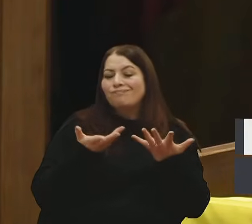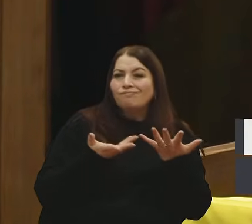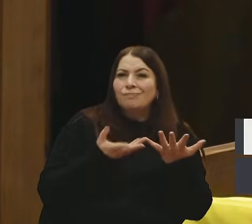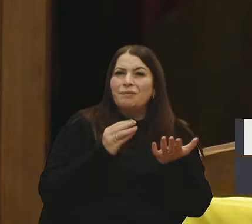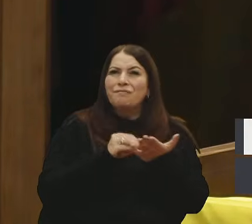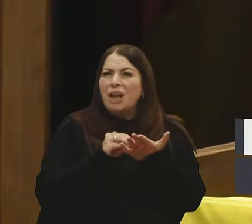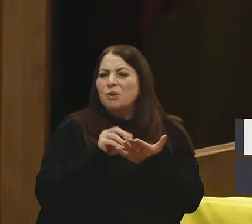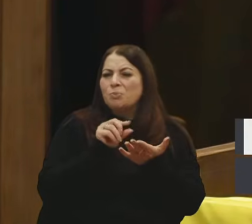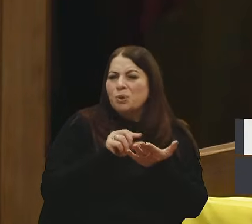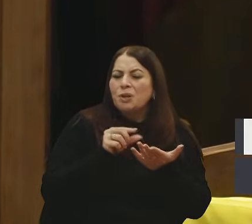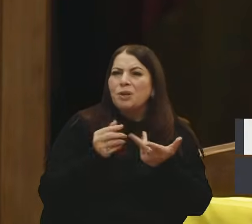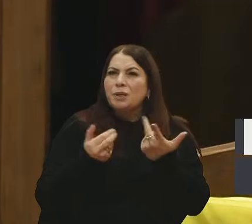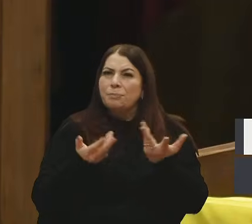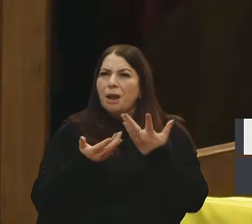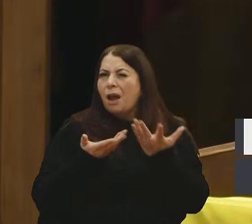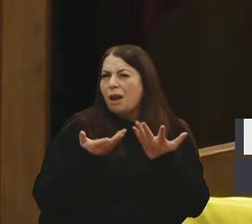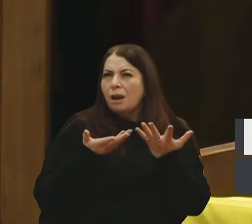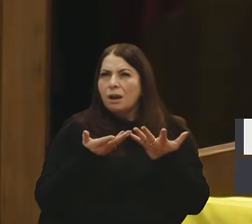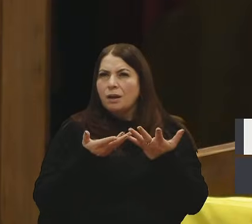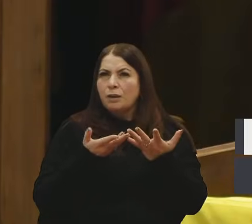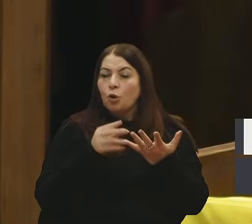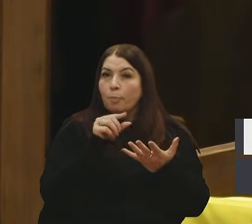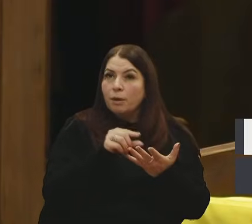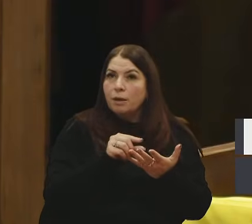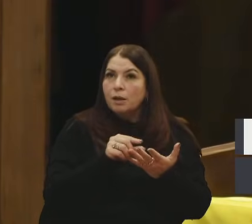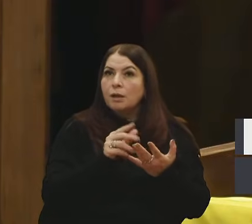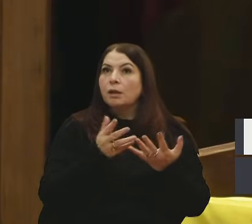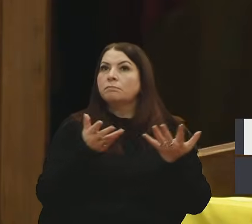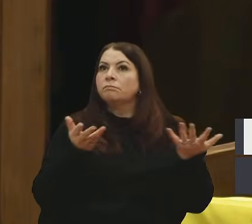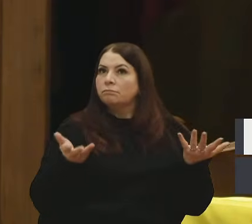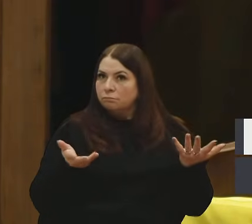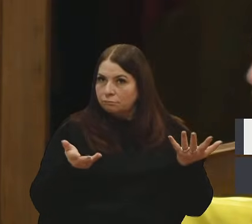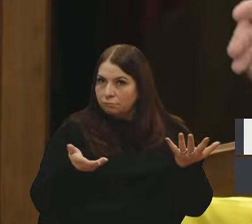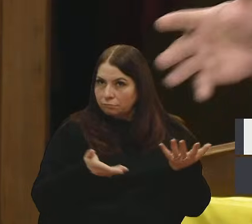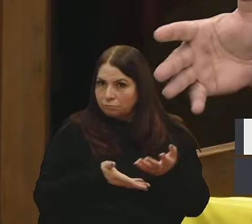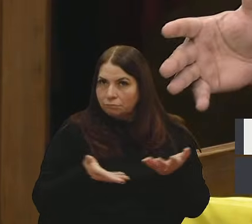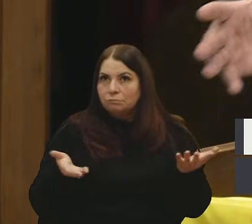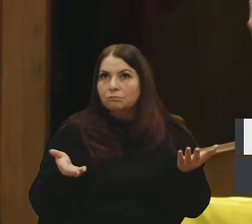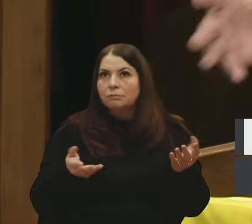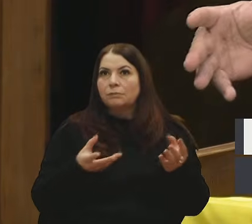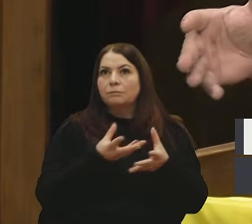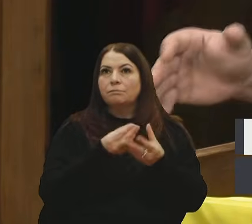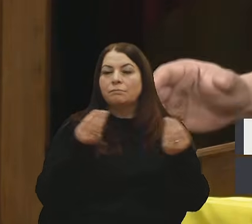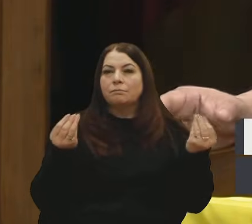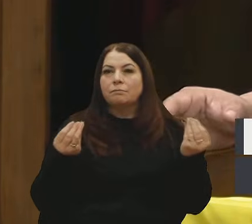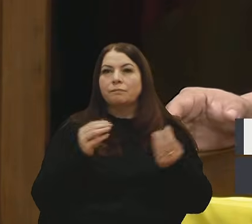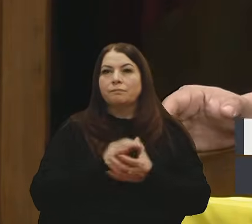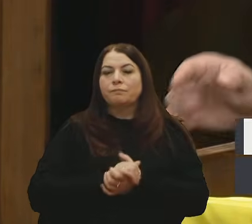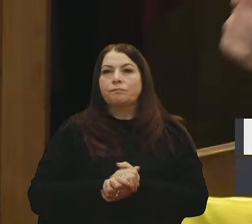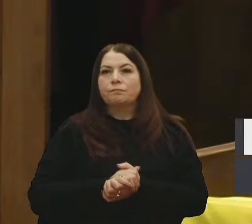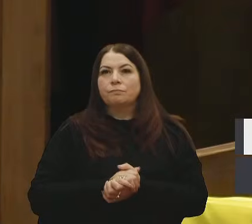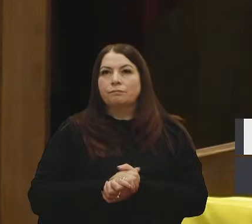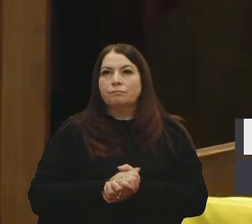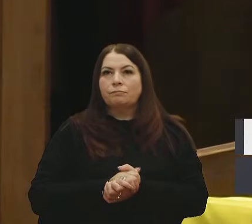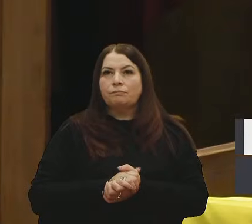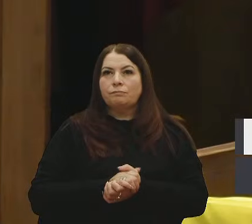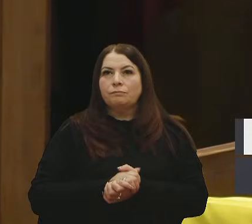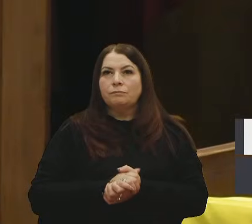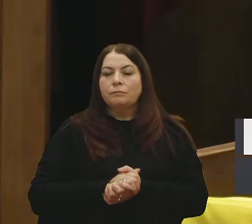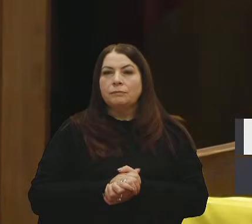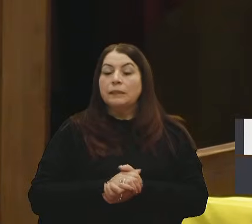mais um pouquinho. Começa pouco, né, Celso? Daqui a pouco bastante, é muito, né? Então a gente